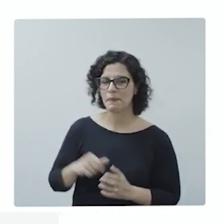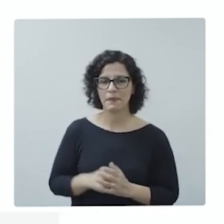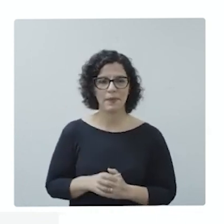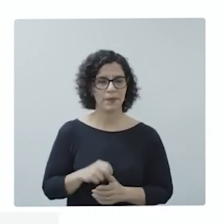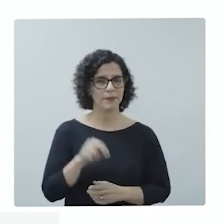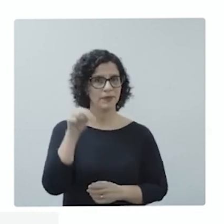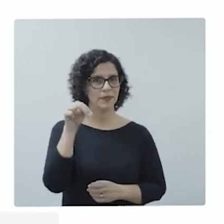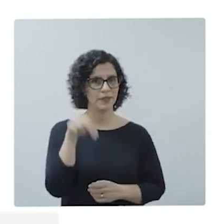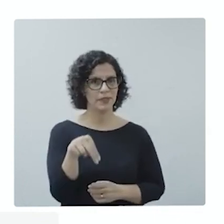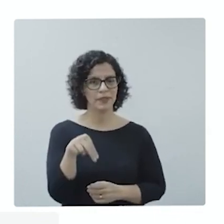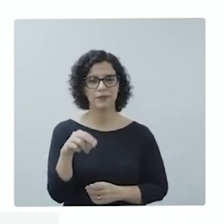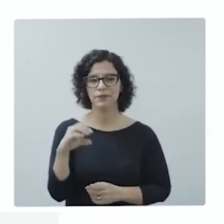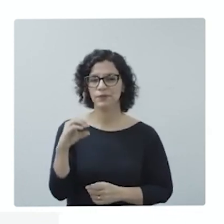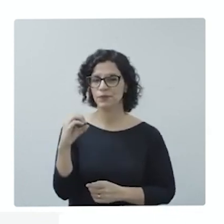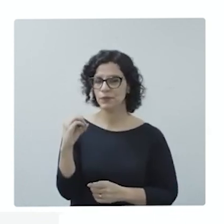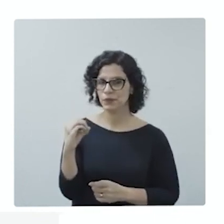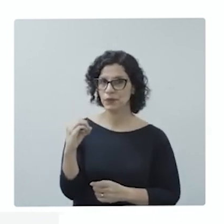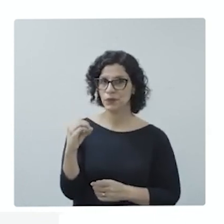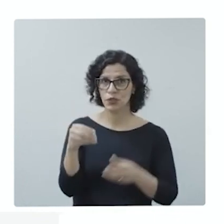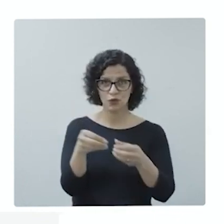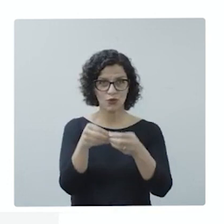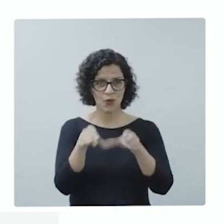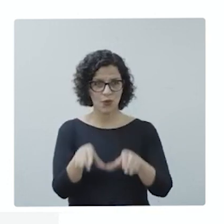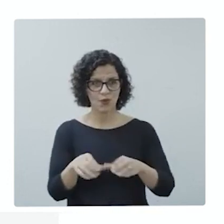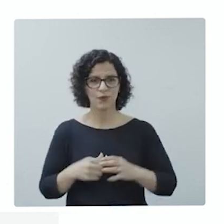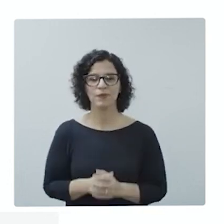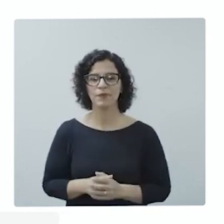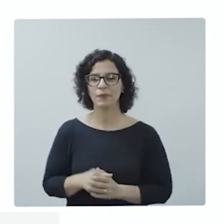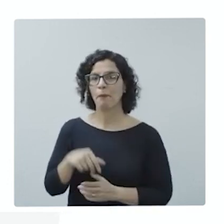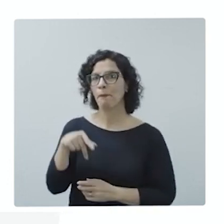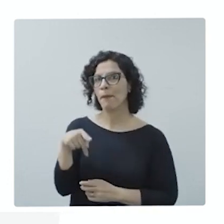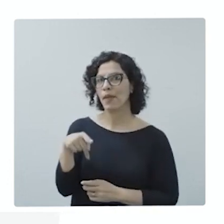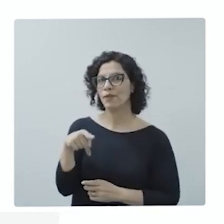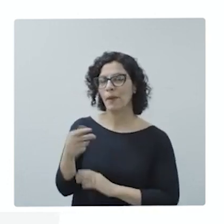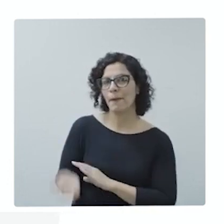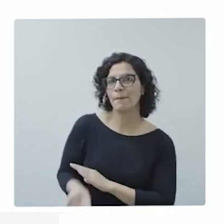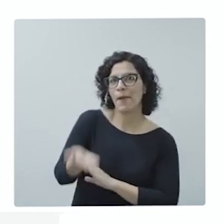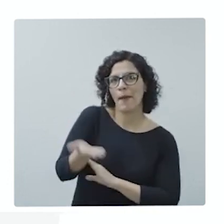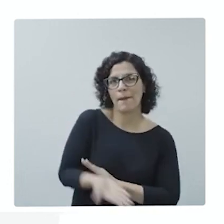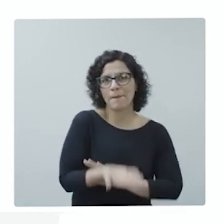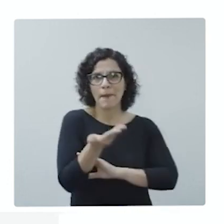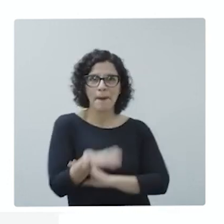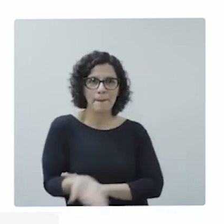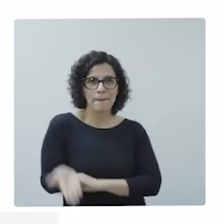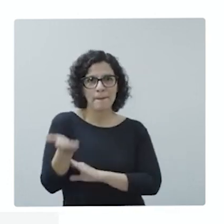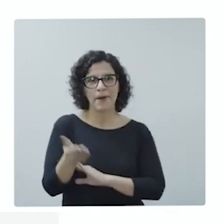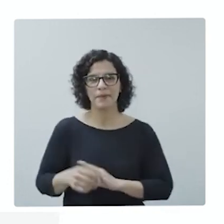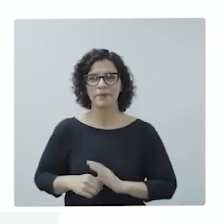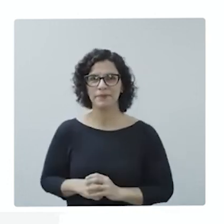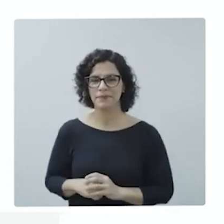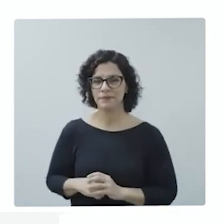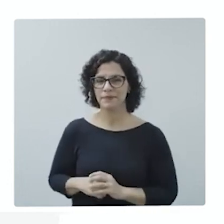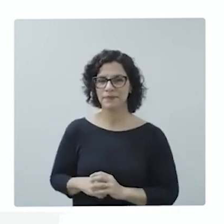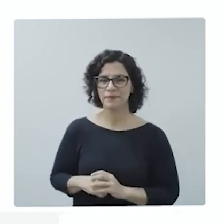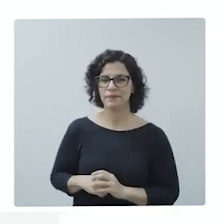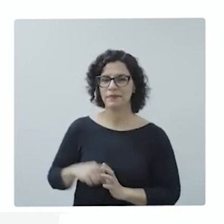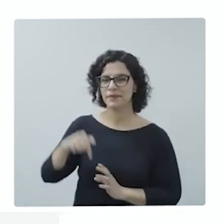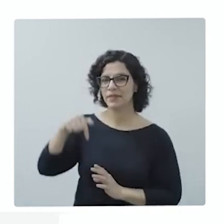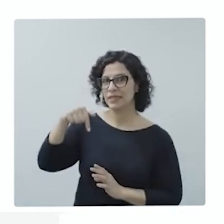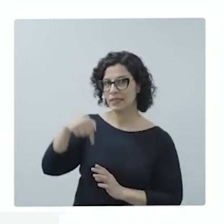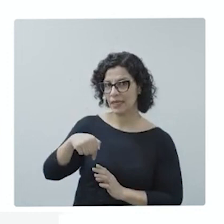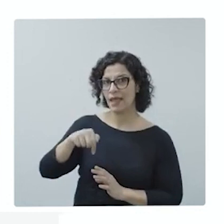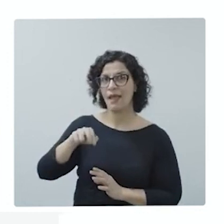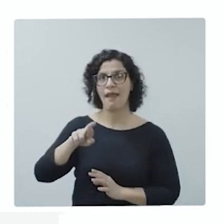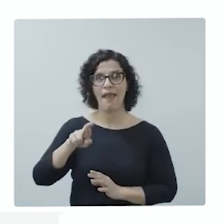N, O de ovo, P de peteca, Q, R